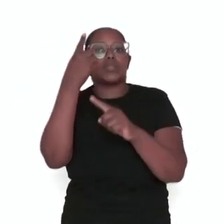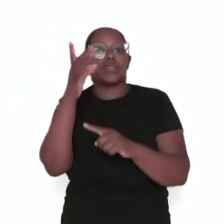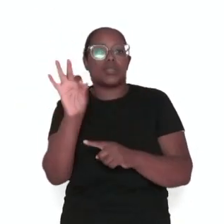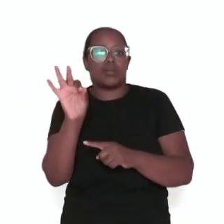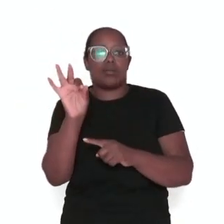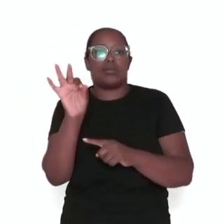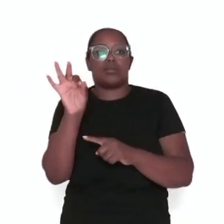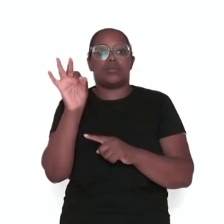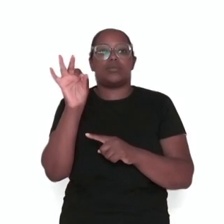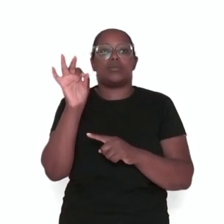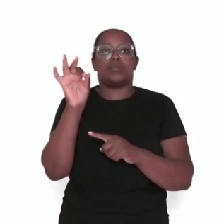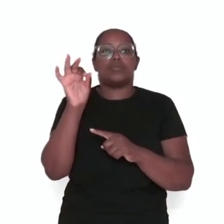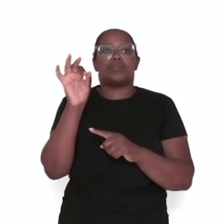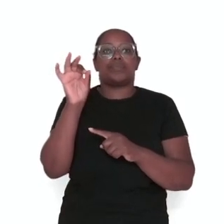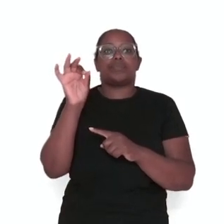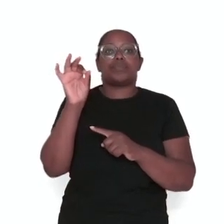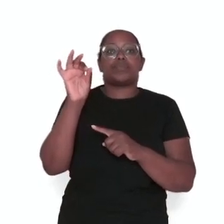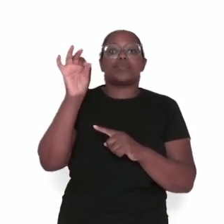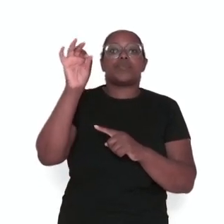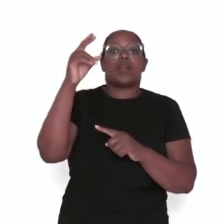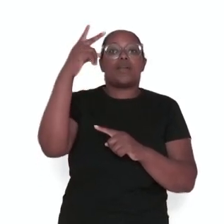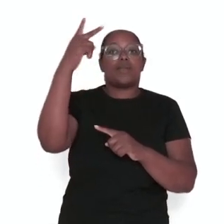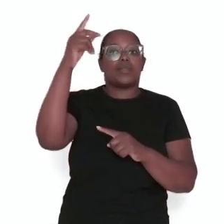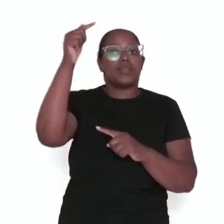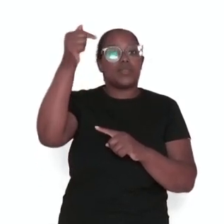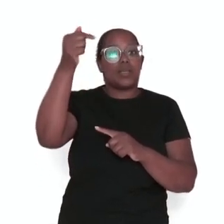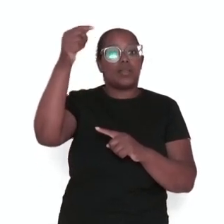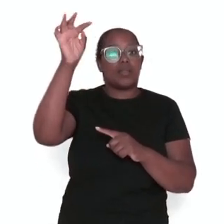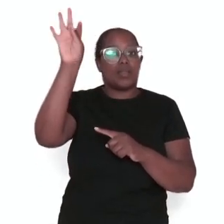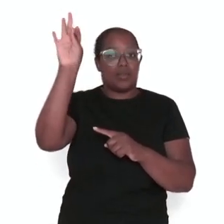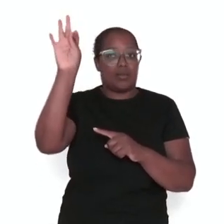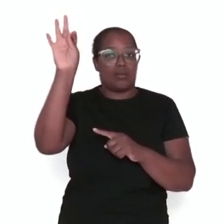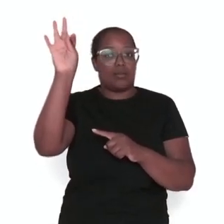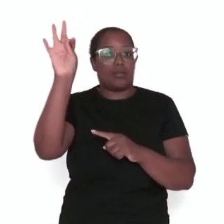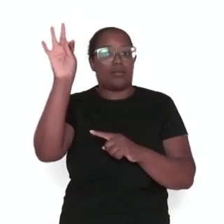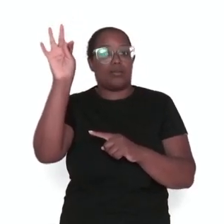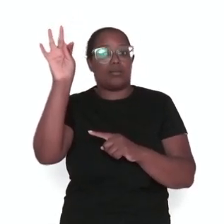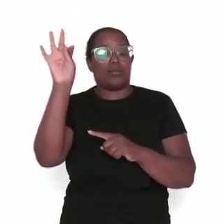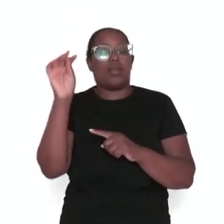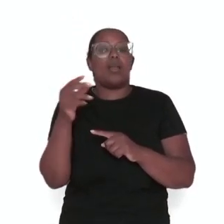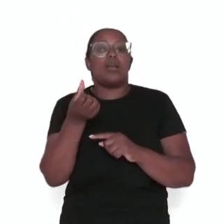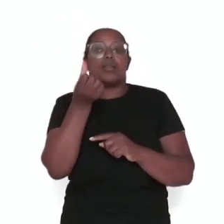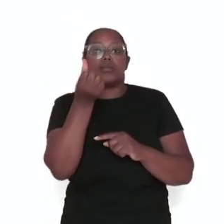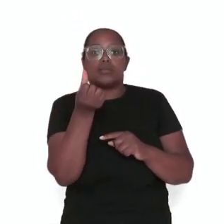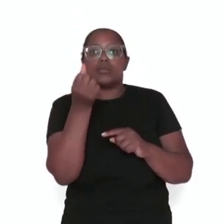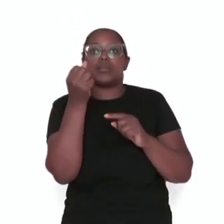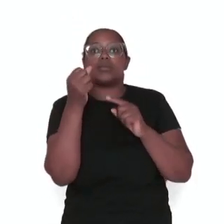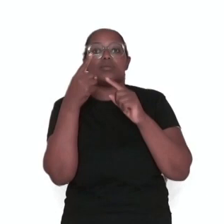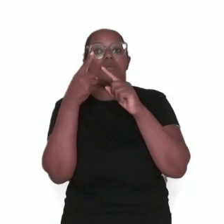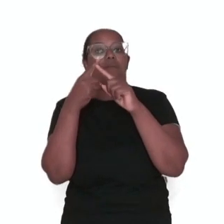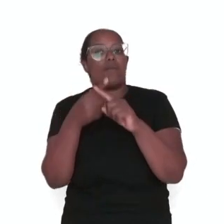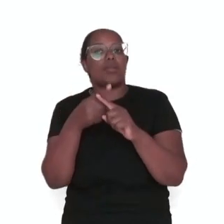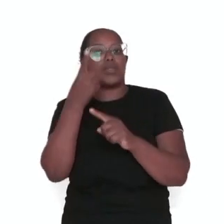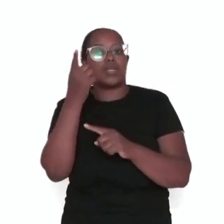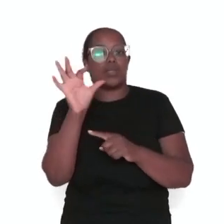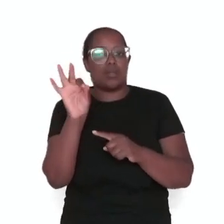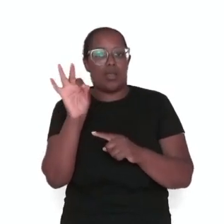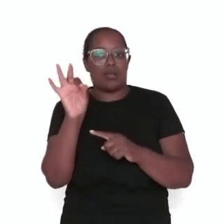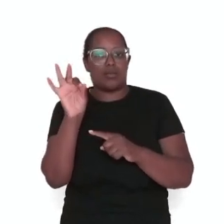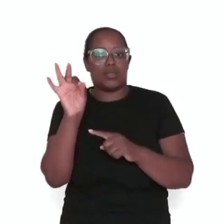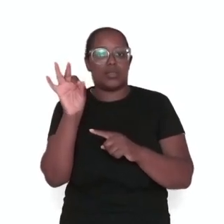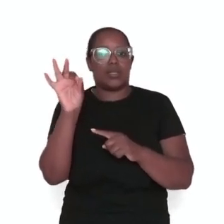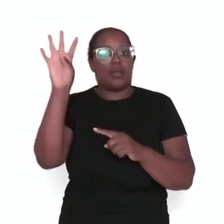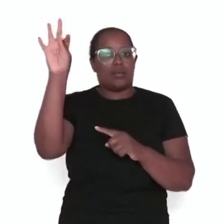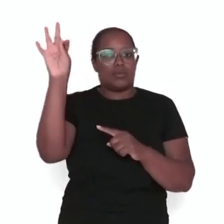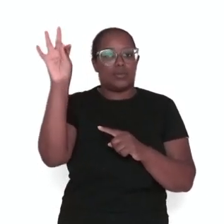T. A medida de massa da Terra é de 6 vezes 10 elevado a 21 T. T